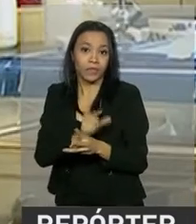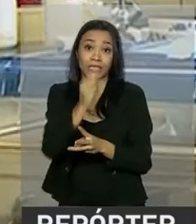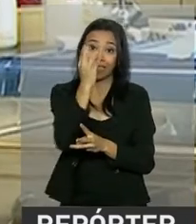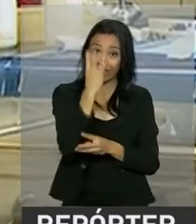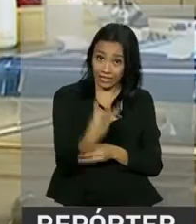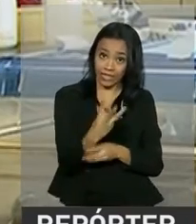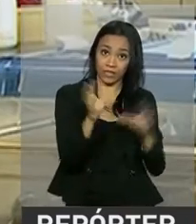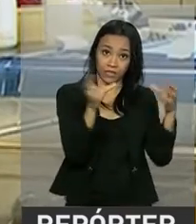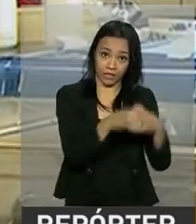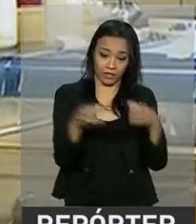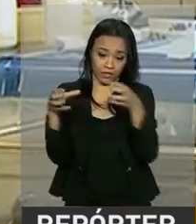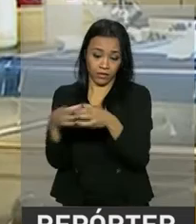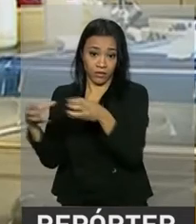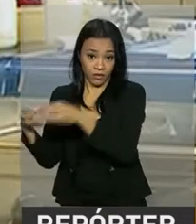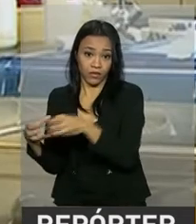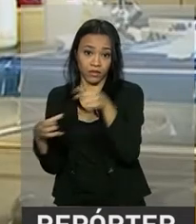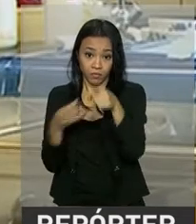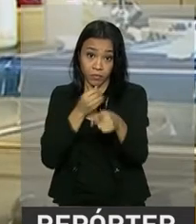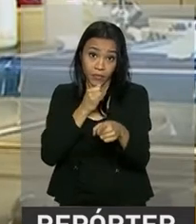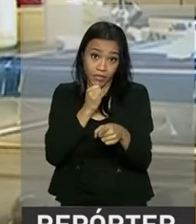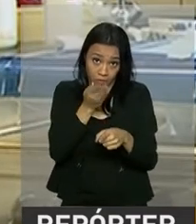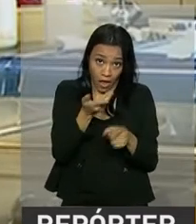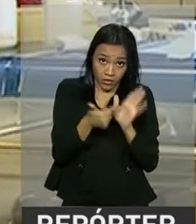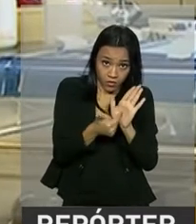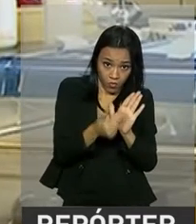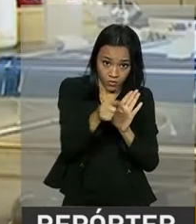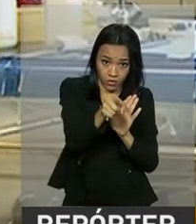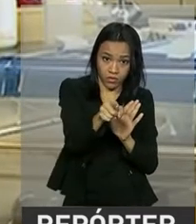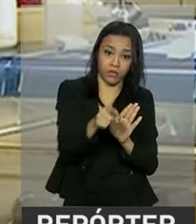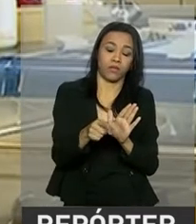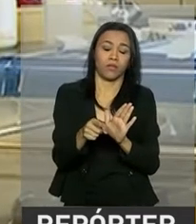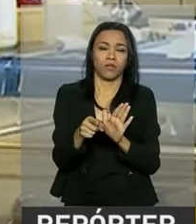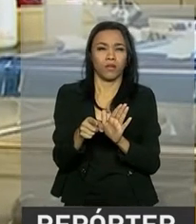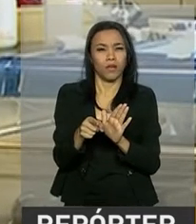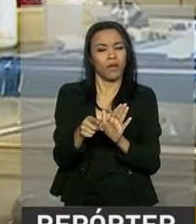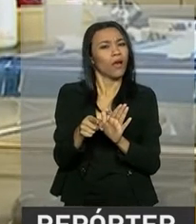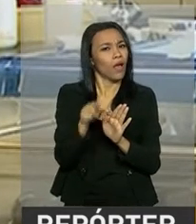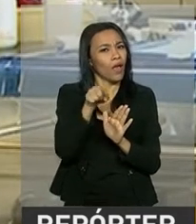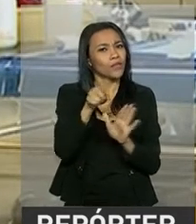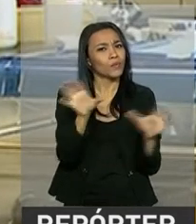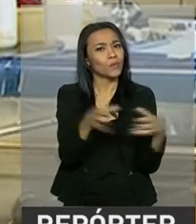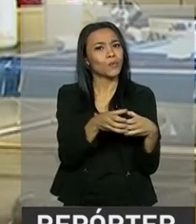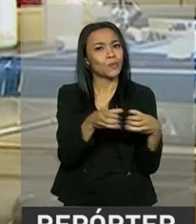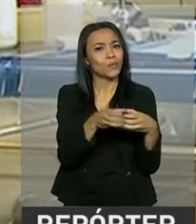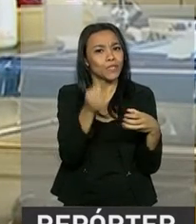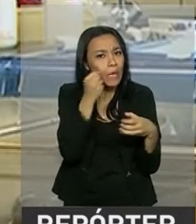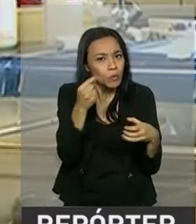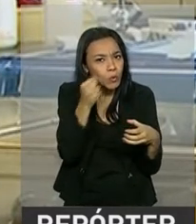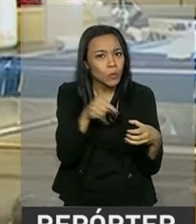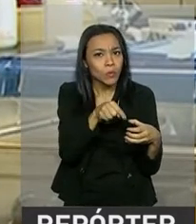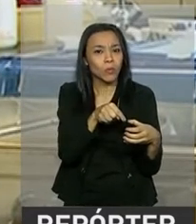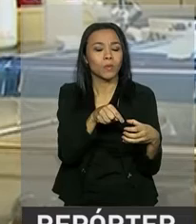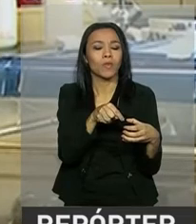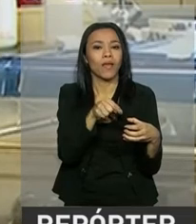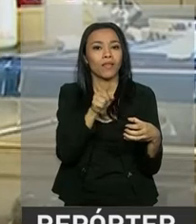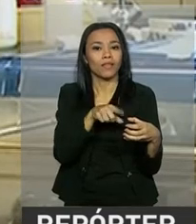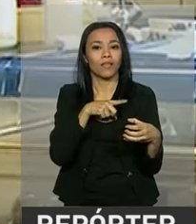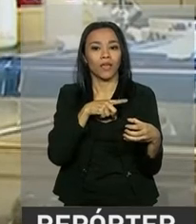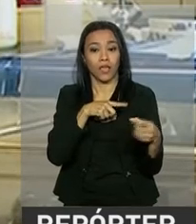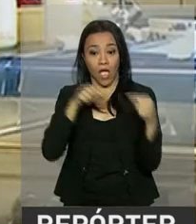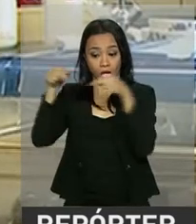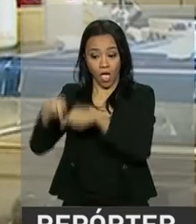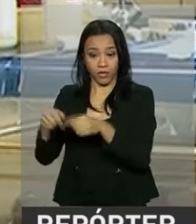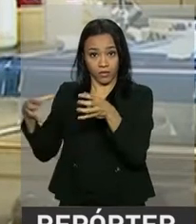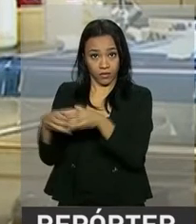linhagens de camundongos como essas duas aqui por exemplo é vale citar que essas linhagens elas são interessantes porque a gente tem uma que é essa aqui